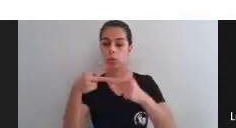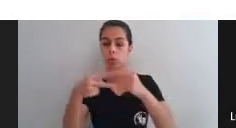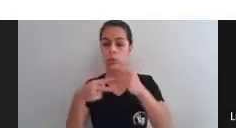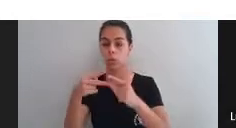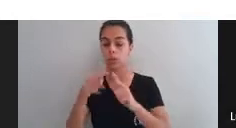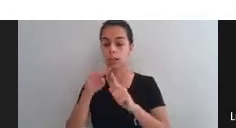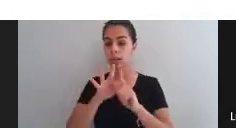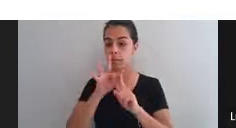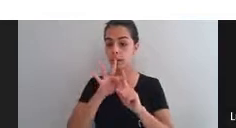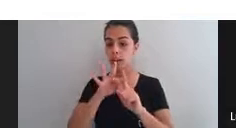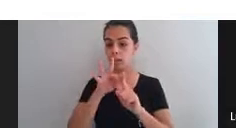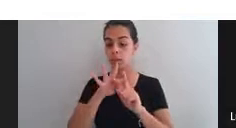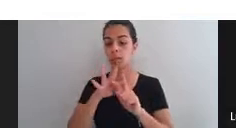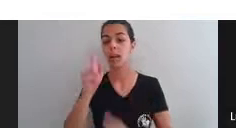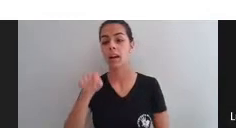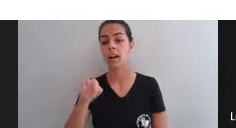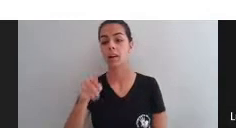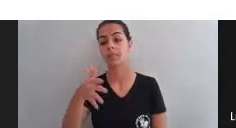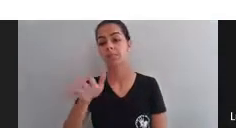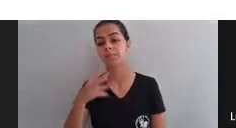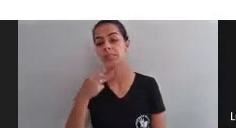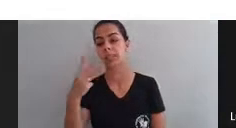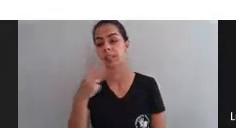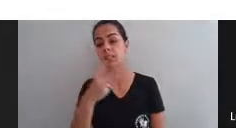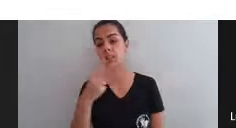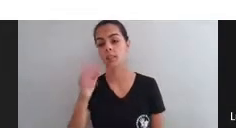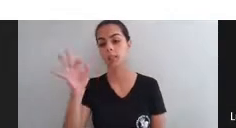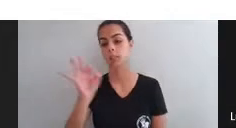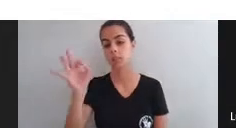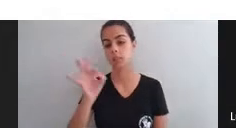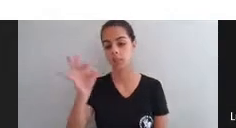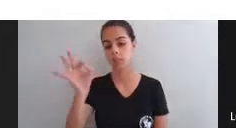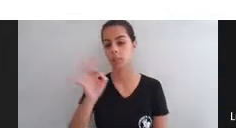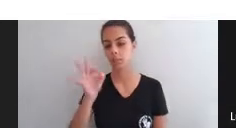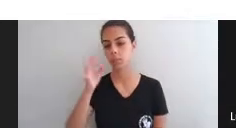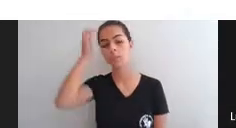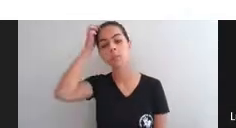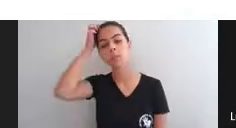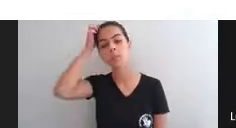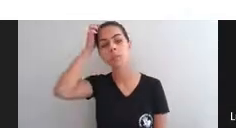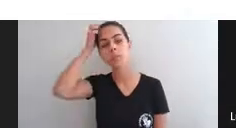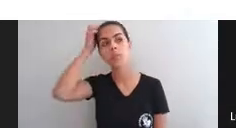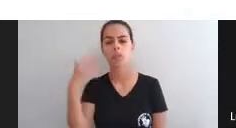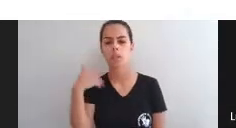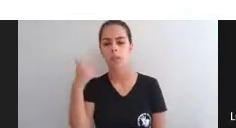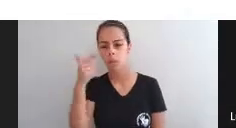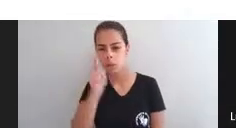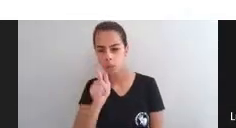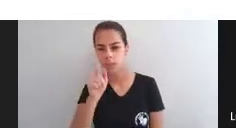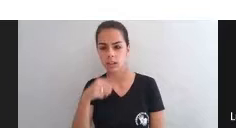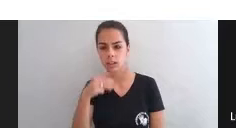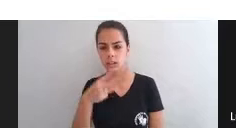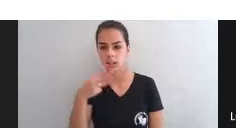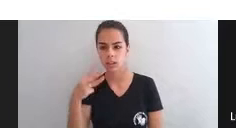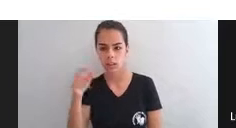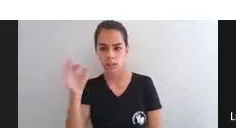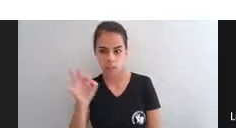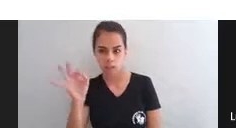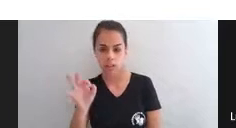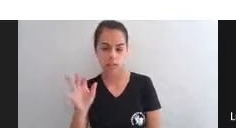temperaturas, vai ser em torno de 33%. Quer dizer que a gente vai conseguir chegar nesses 33%?